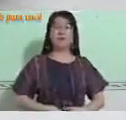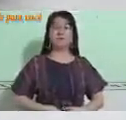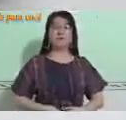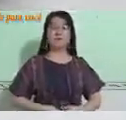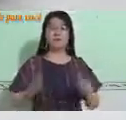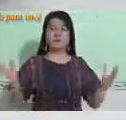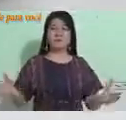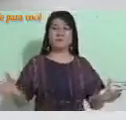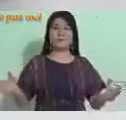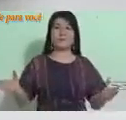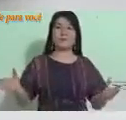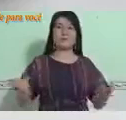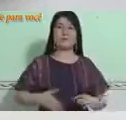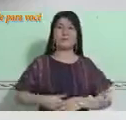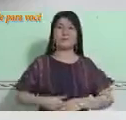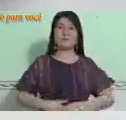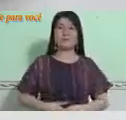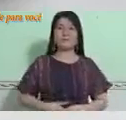como Parkinson,